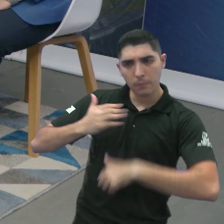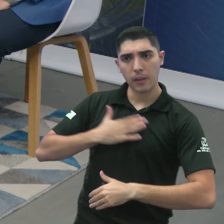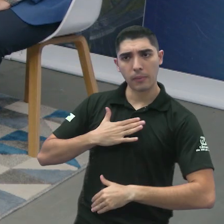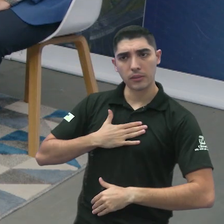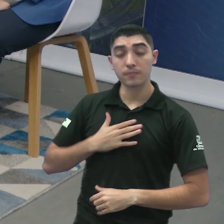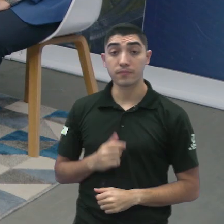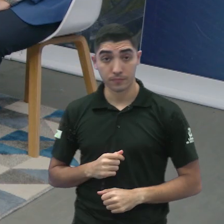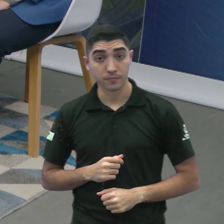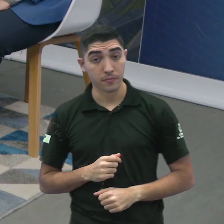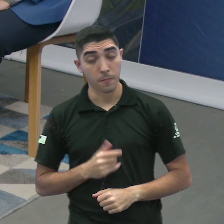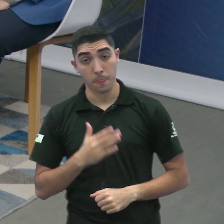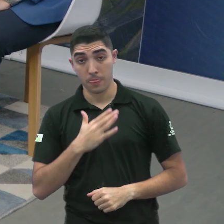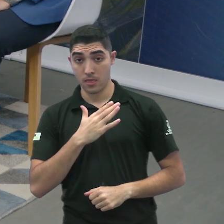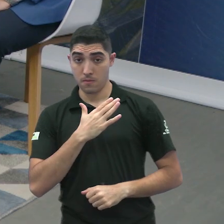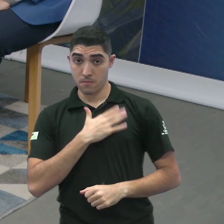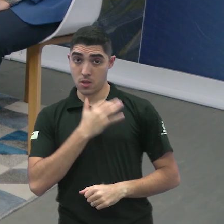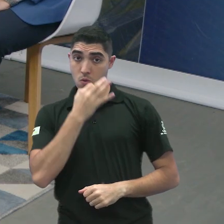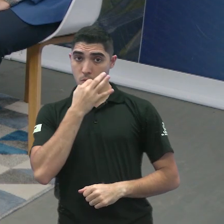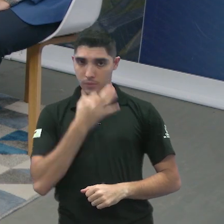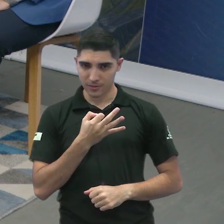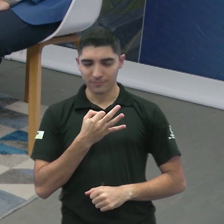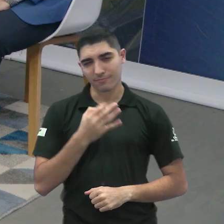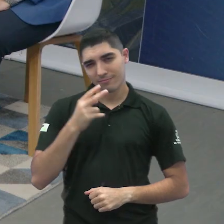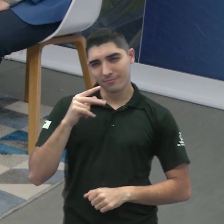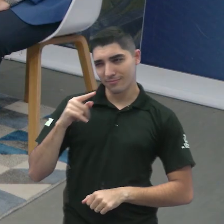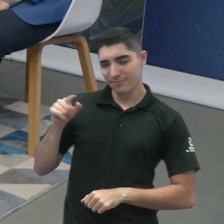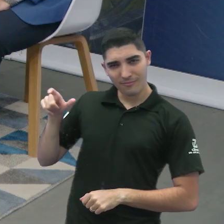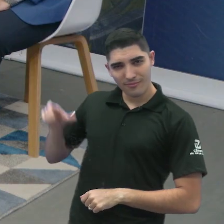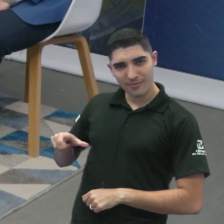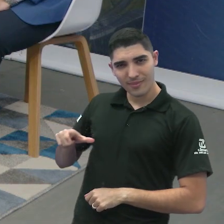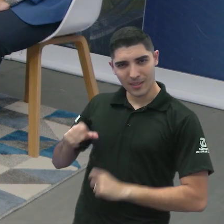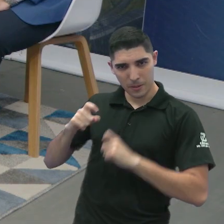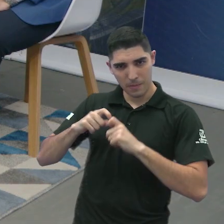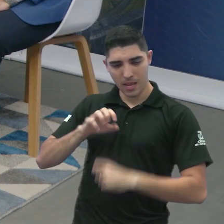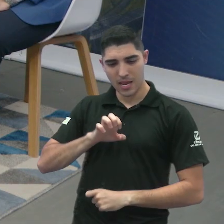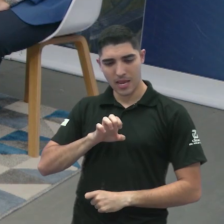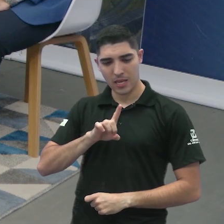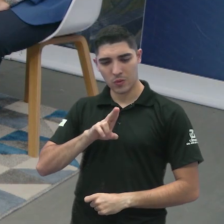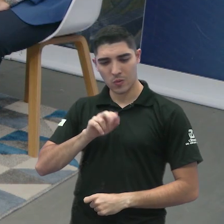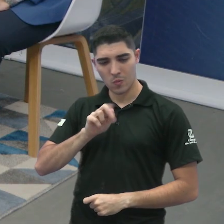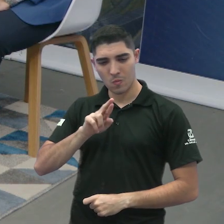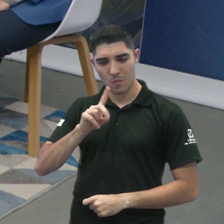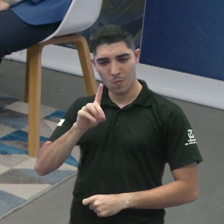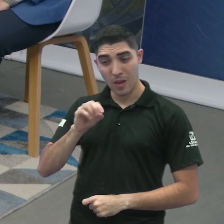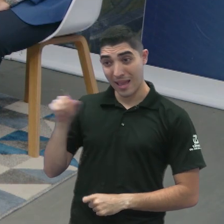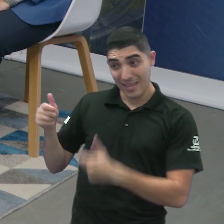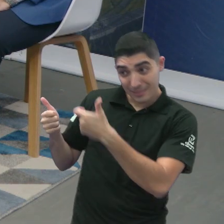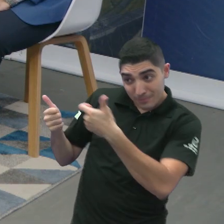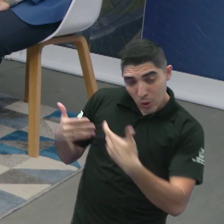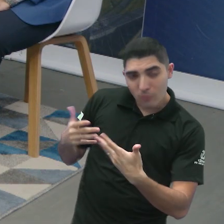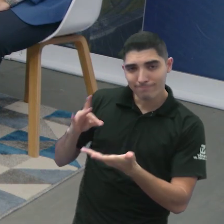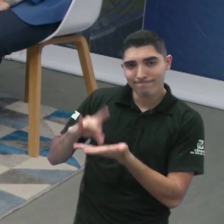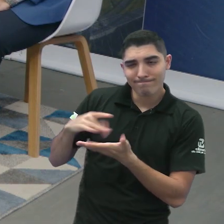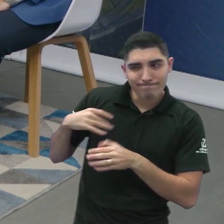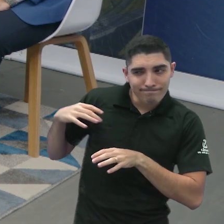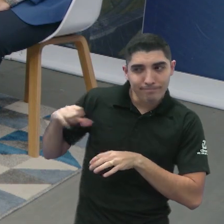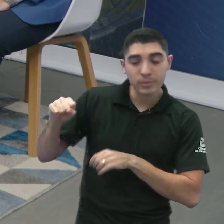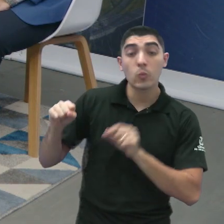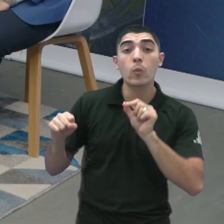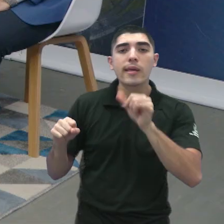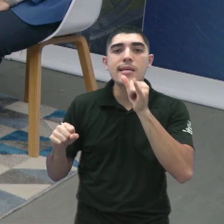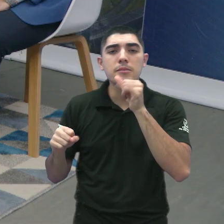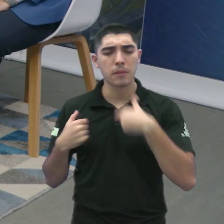agora? Eu acho que, recapitulando um pouco também do que o doutor Eduardo falou, né, assim, quando alguma coisa